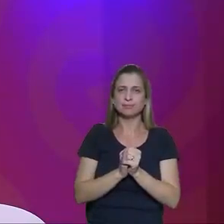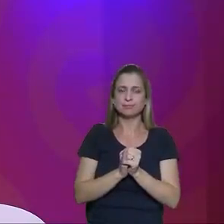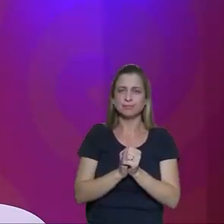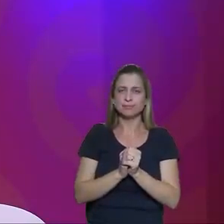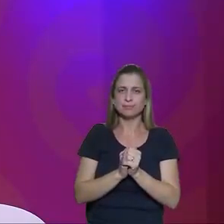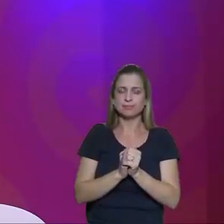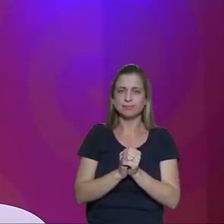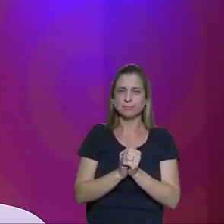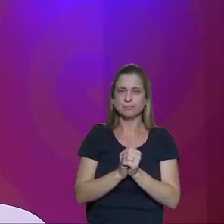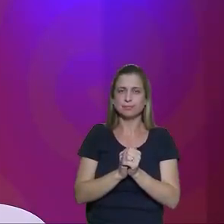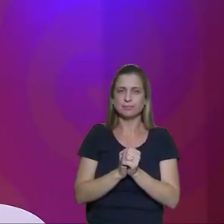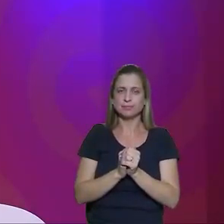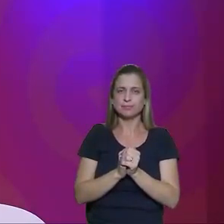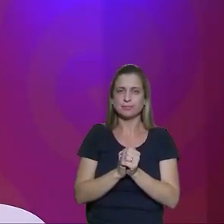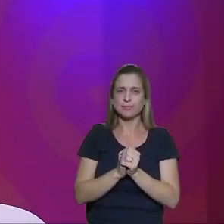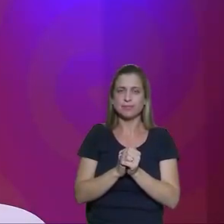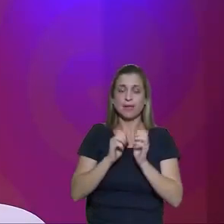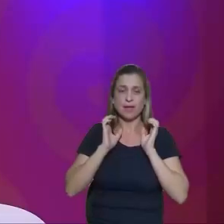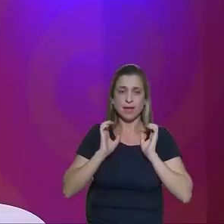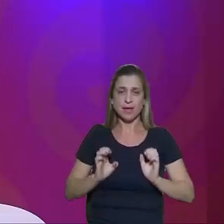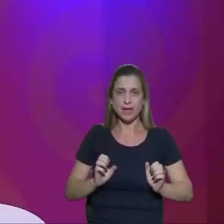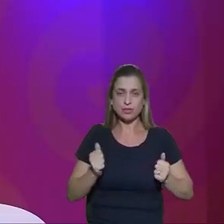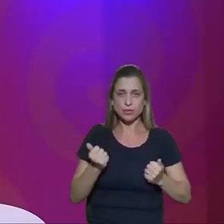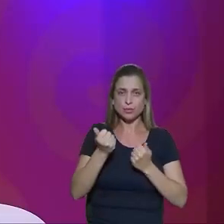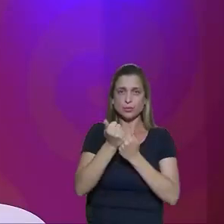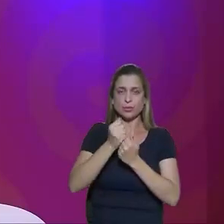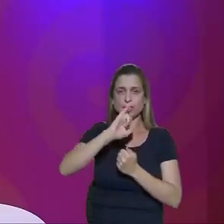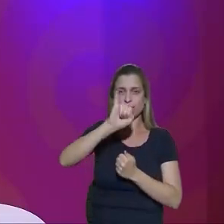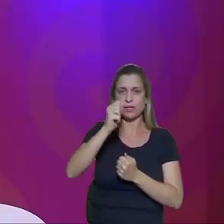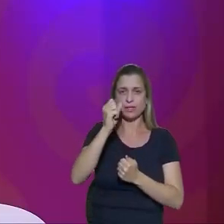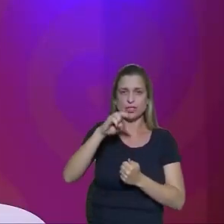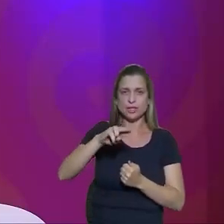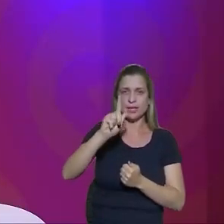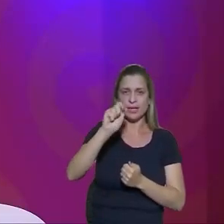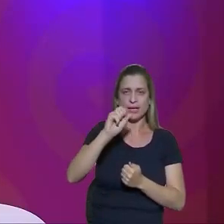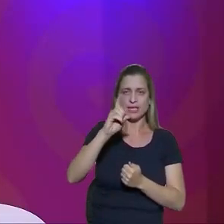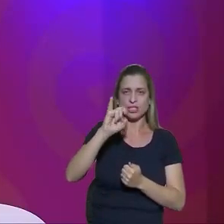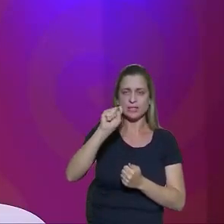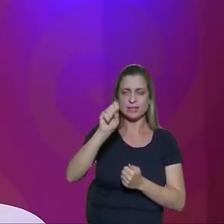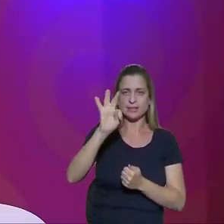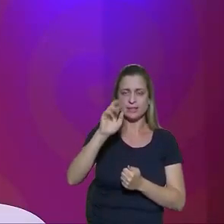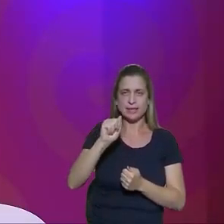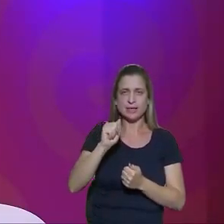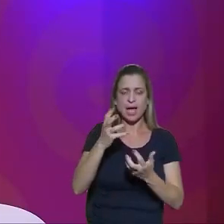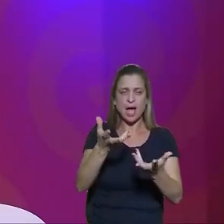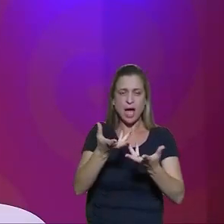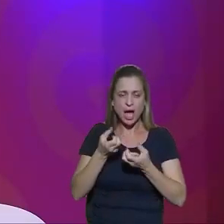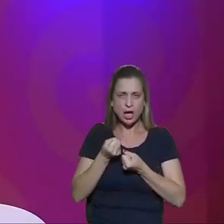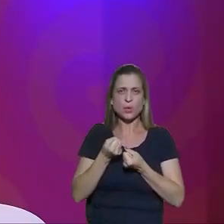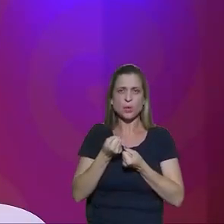jangada, sustentada por uma ética jangadista, que, sendo provisoriedade, acolhendo resgate